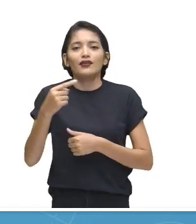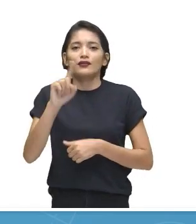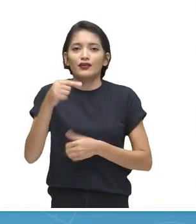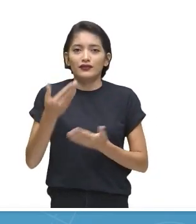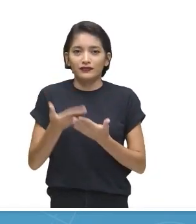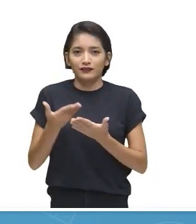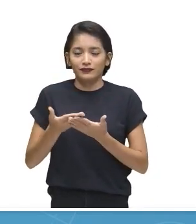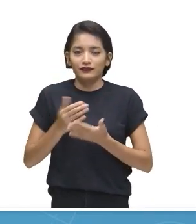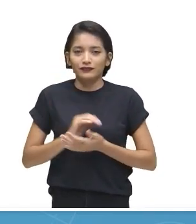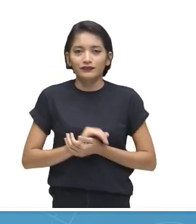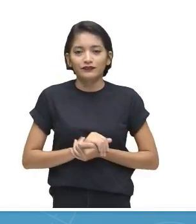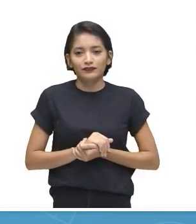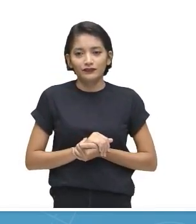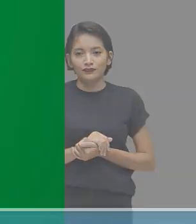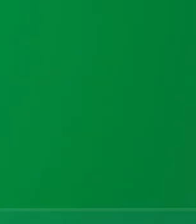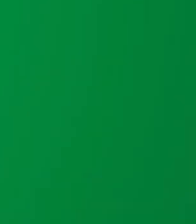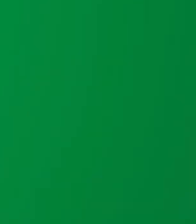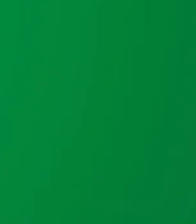aula. Até mais.